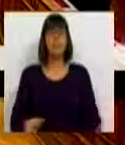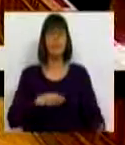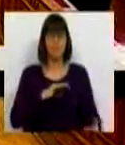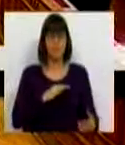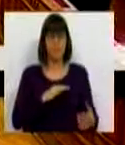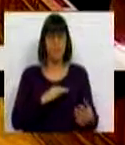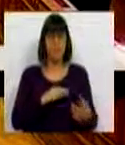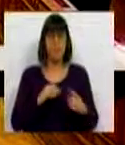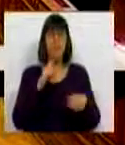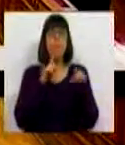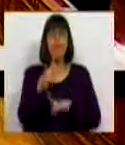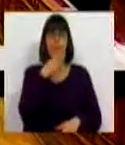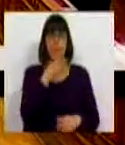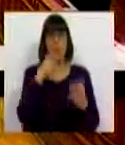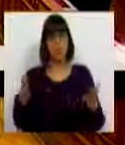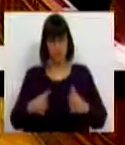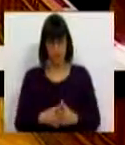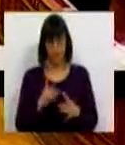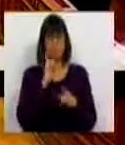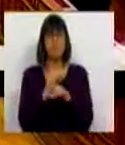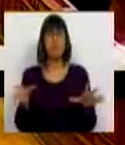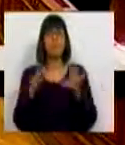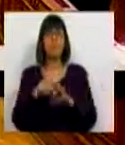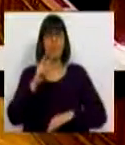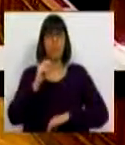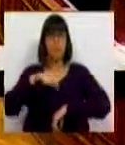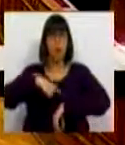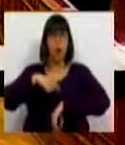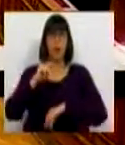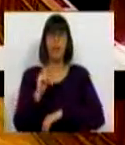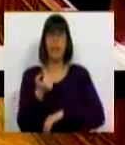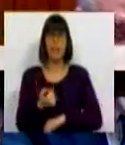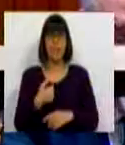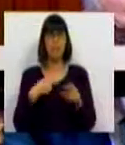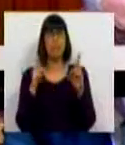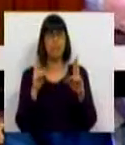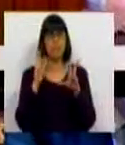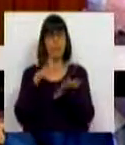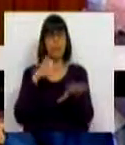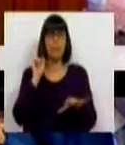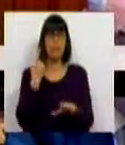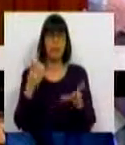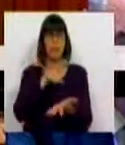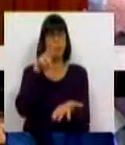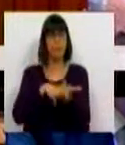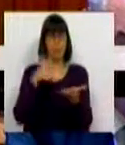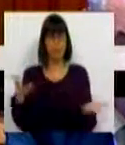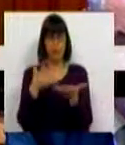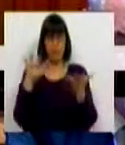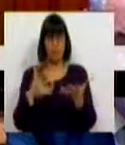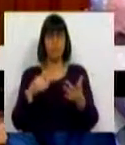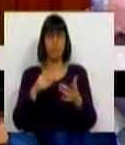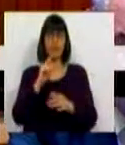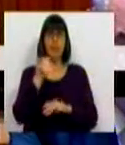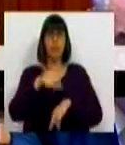Senhor Deputado, relativamente às 35 horas, espero que o Parlamento rapidamente aprove, de forma a